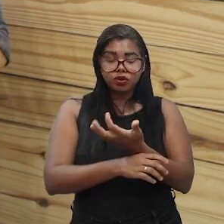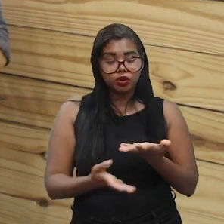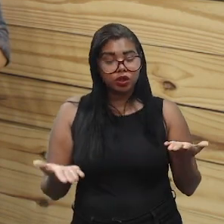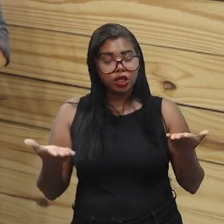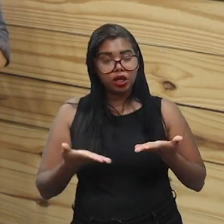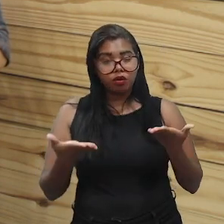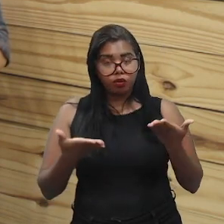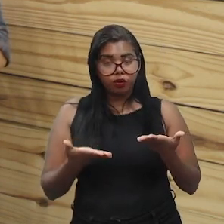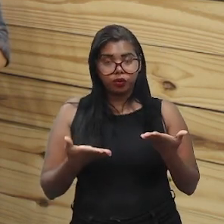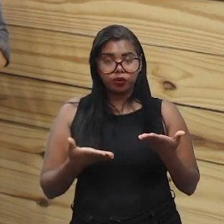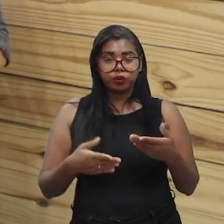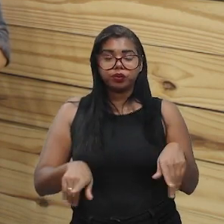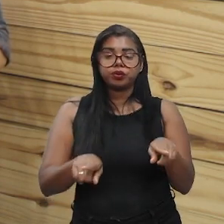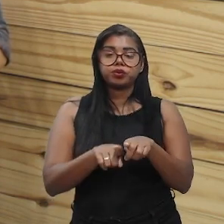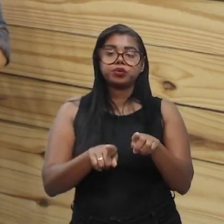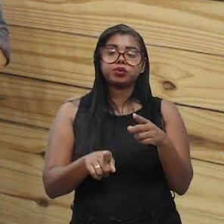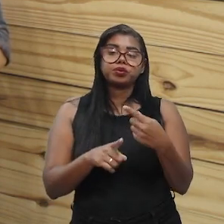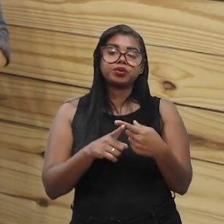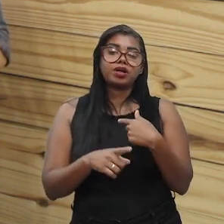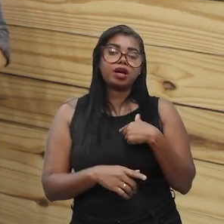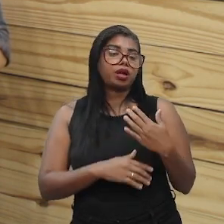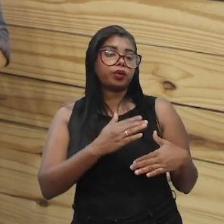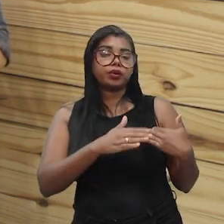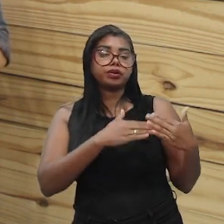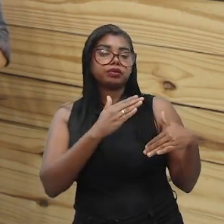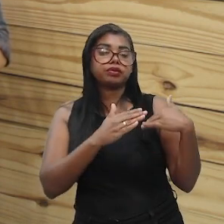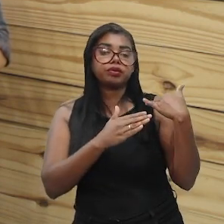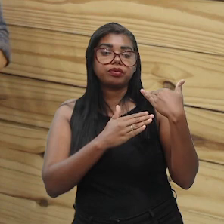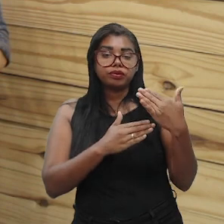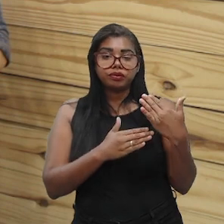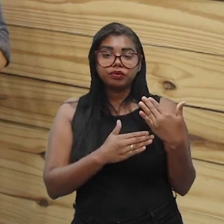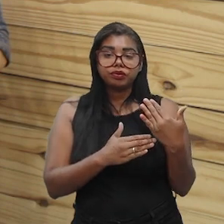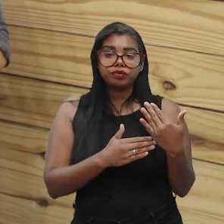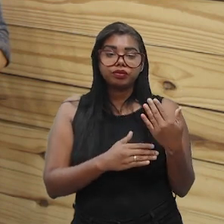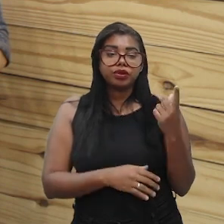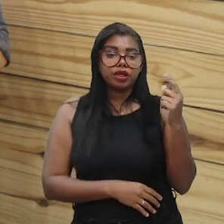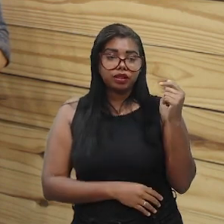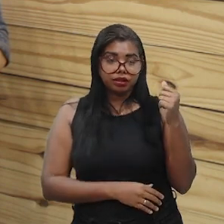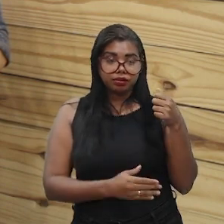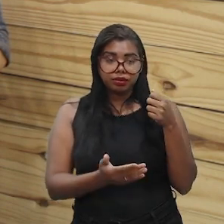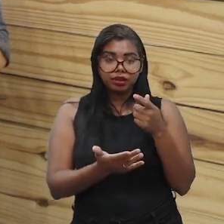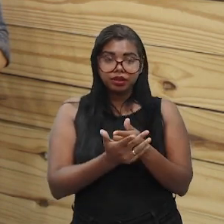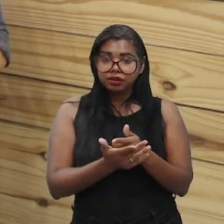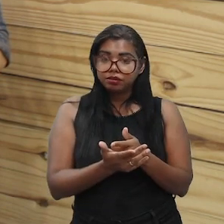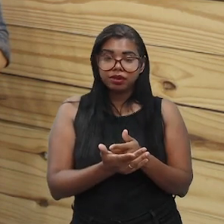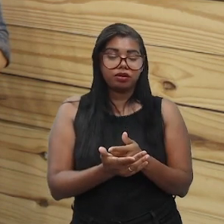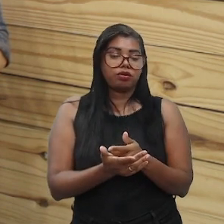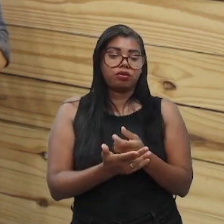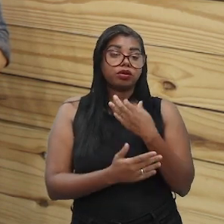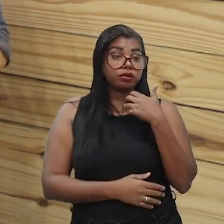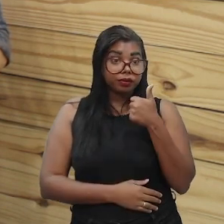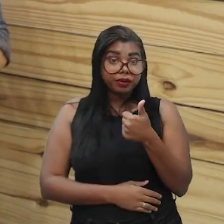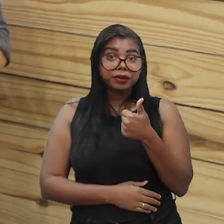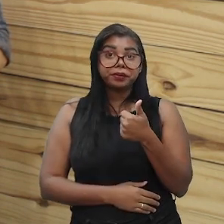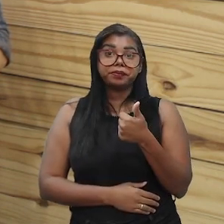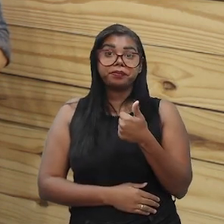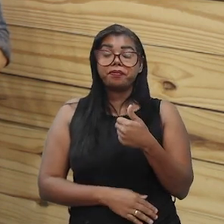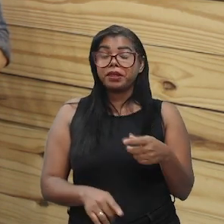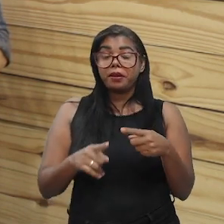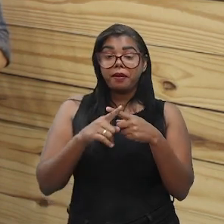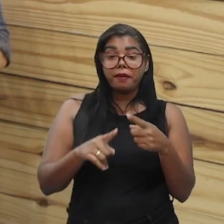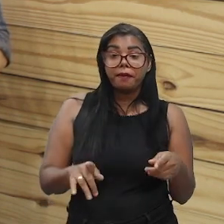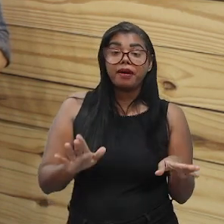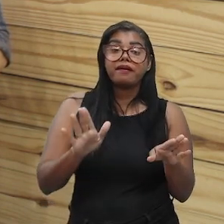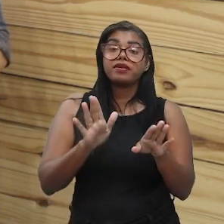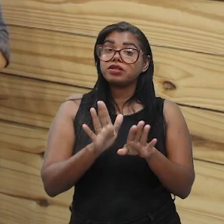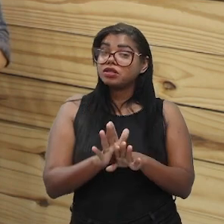porque ele acha que eu estou desenvolvendo, isso está pagando as minhas contas, correto, eu estou bem, mas vai chegar